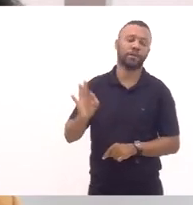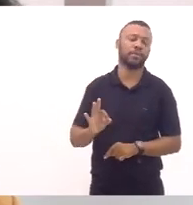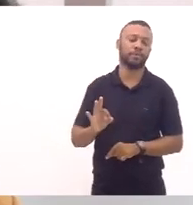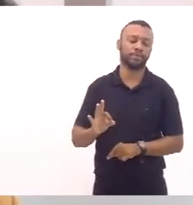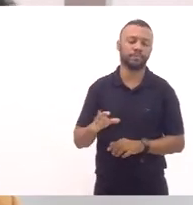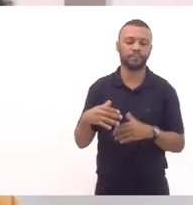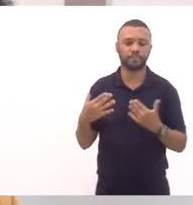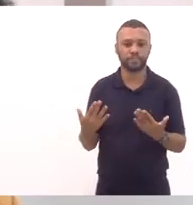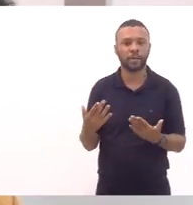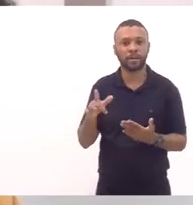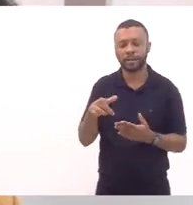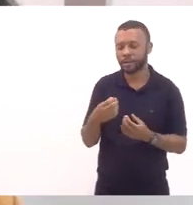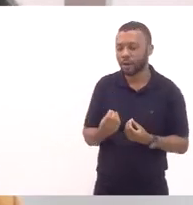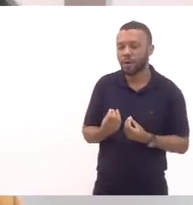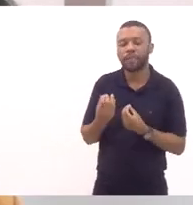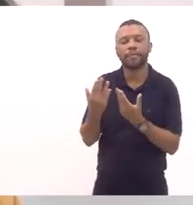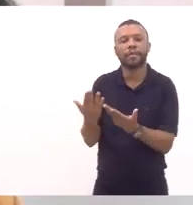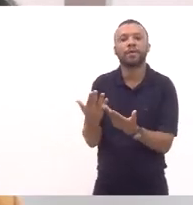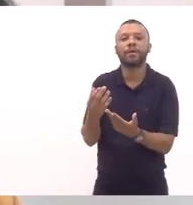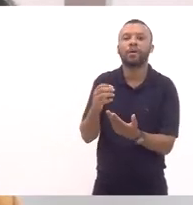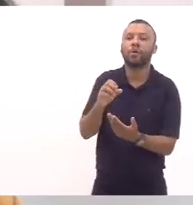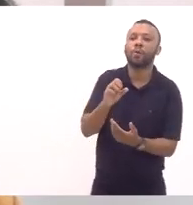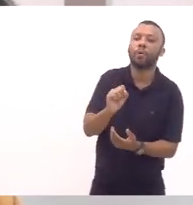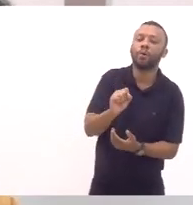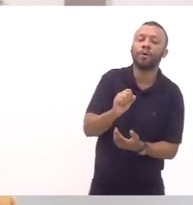seja, eles estão oferecendo